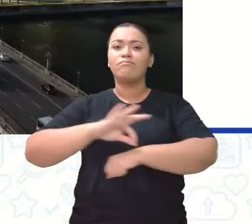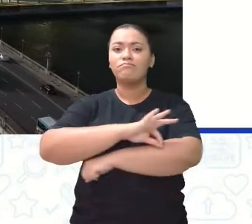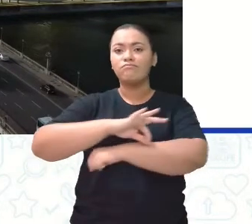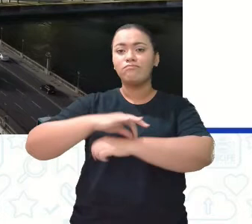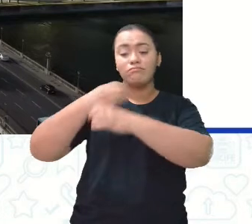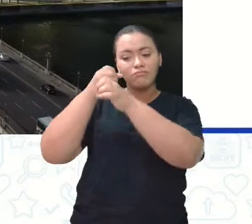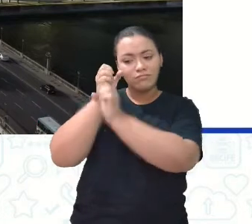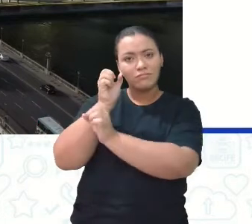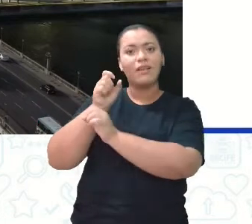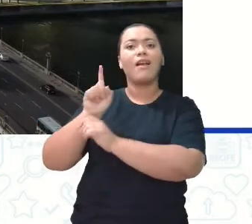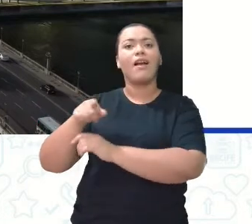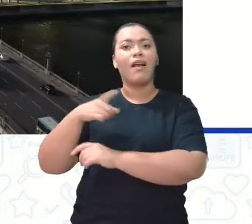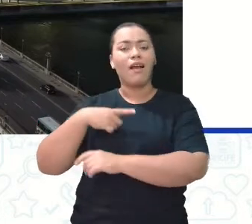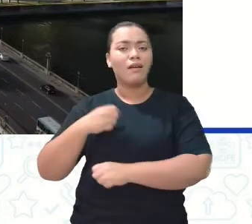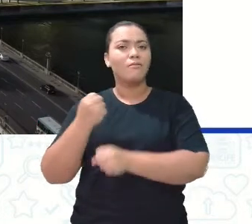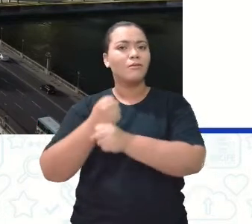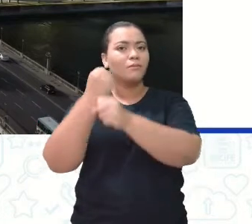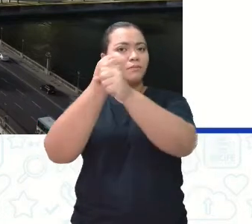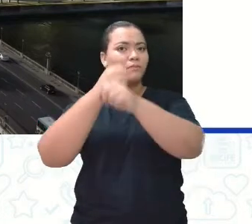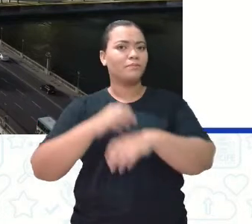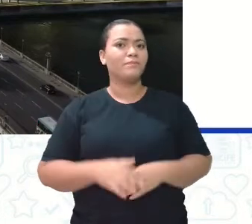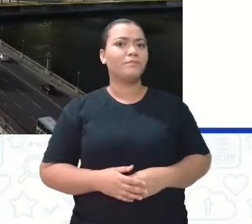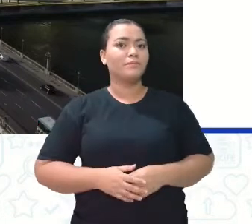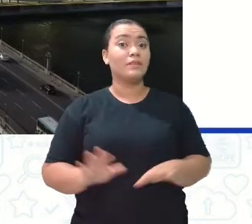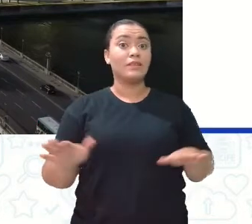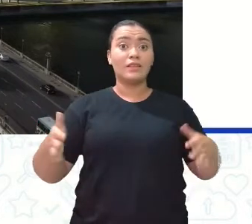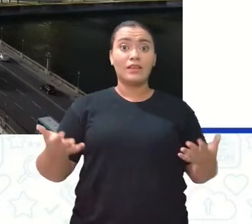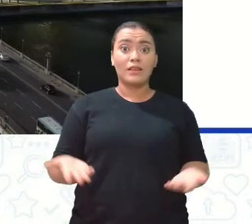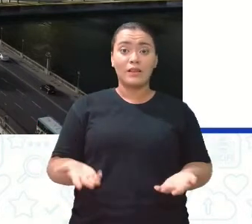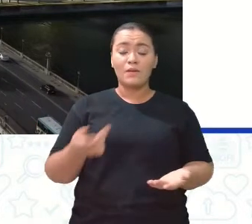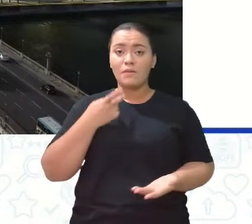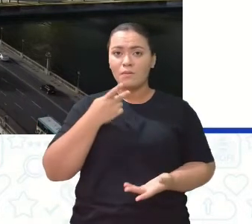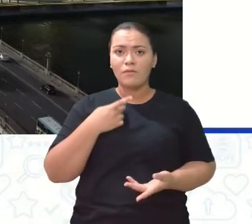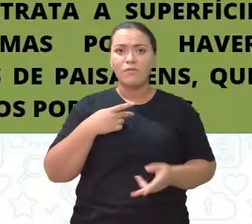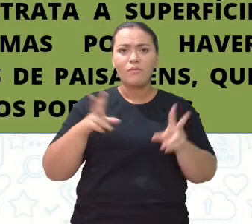arquitetura. Então, vamos falar um pouquinho sobre essa arquitetura?